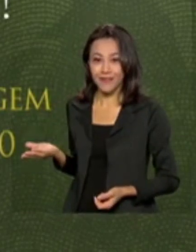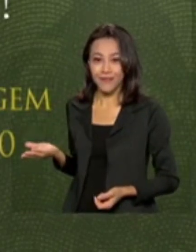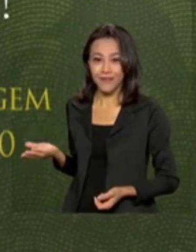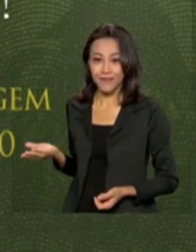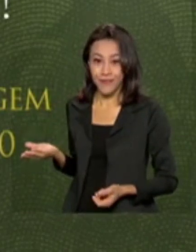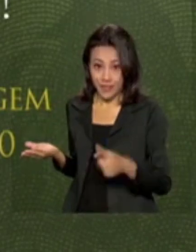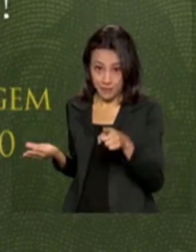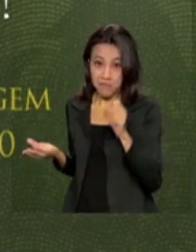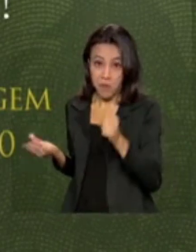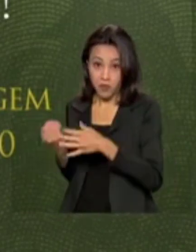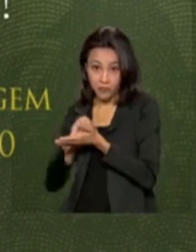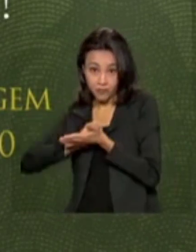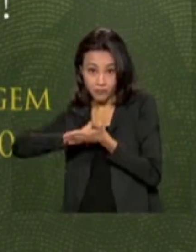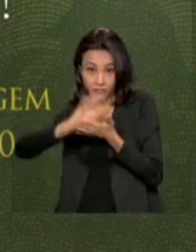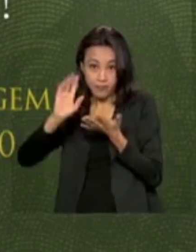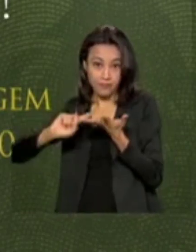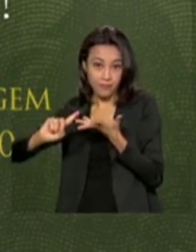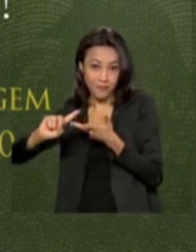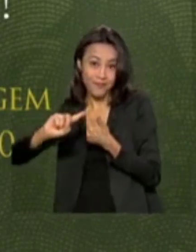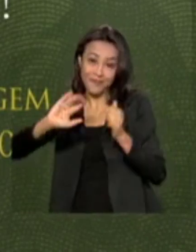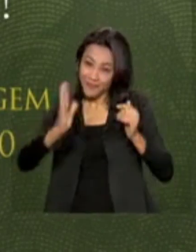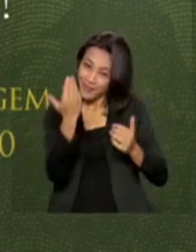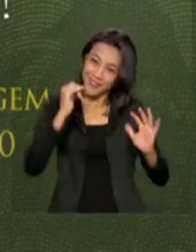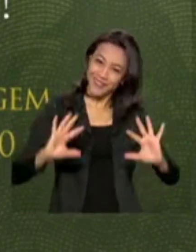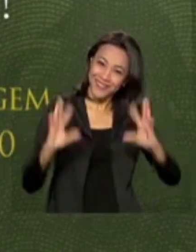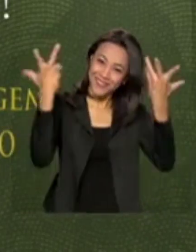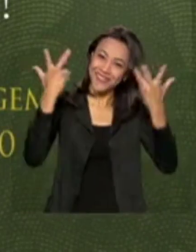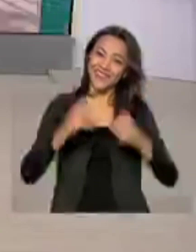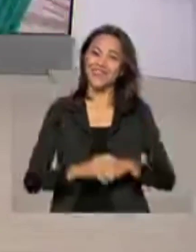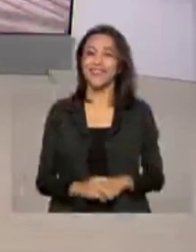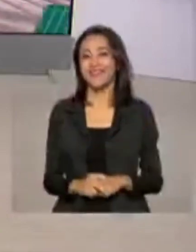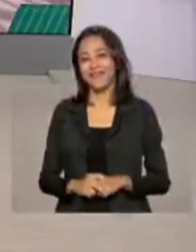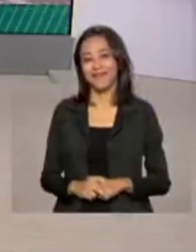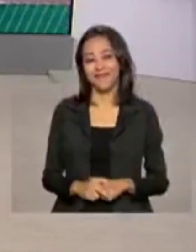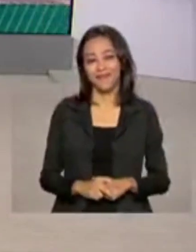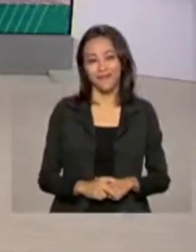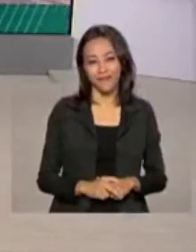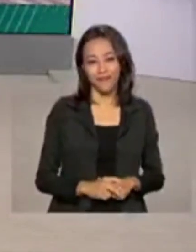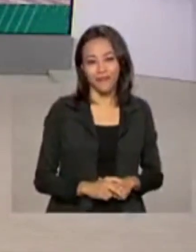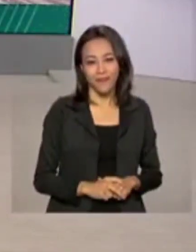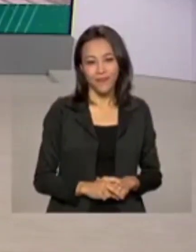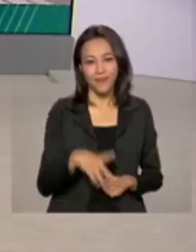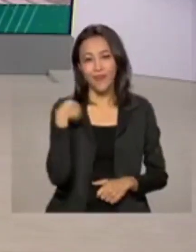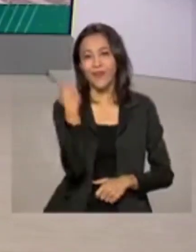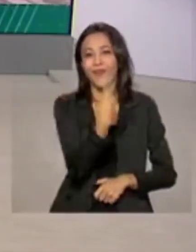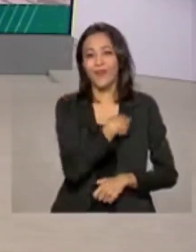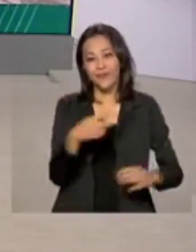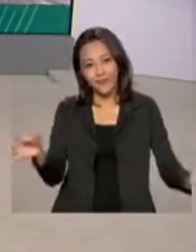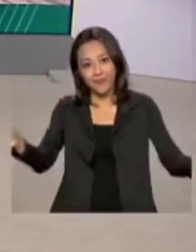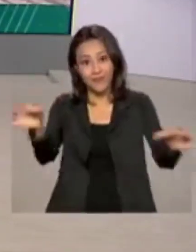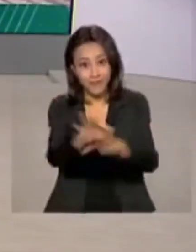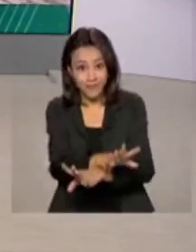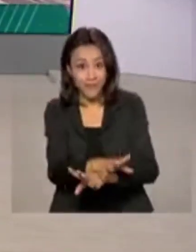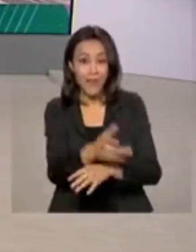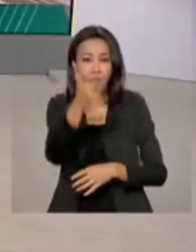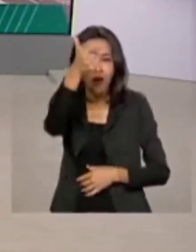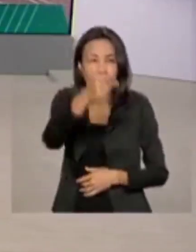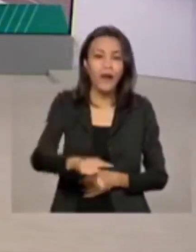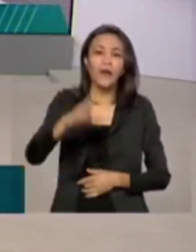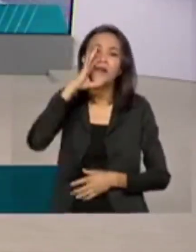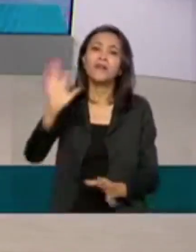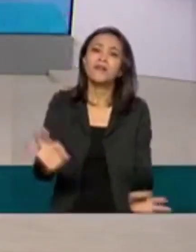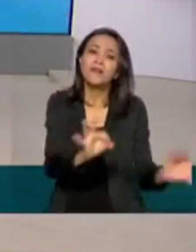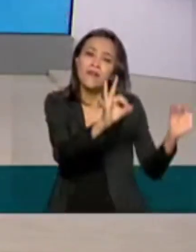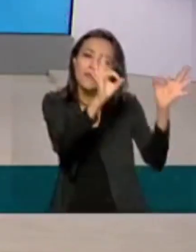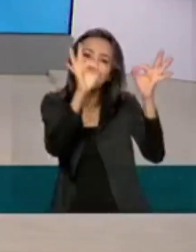9952 8600. Comemore com a gente. E a gente fica por aqui. Para rever as